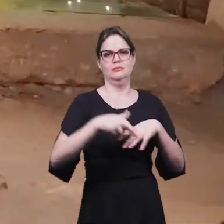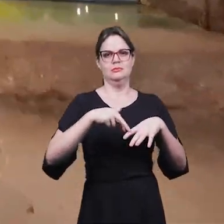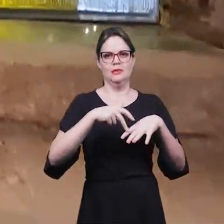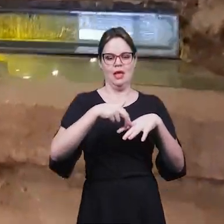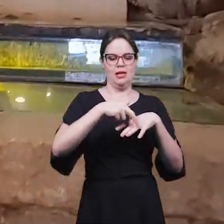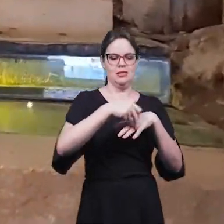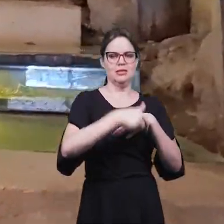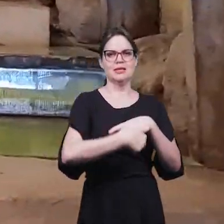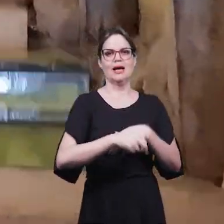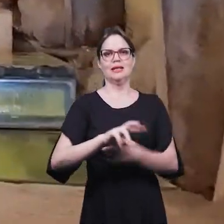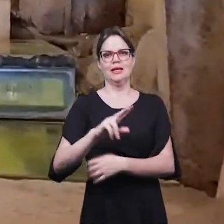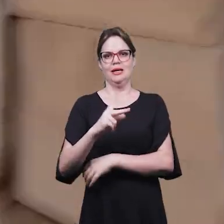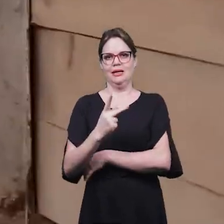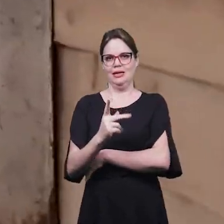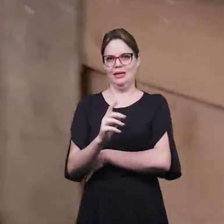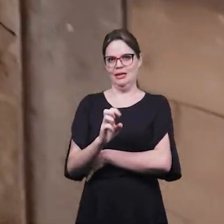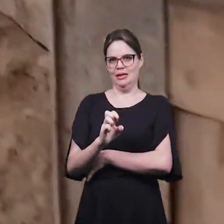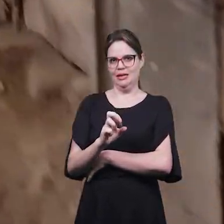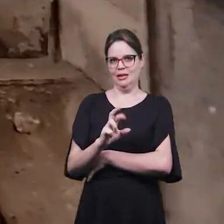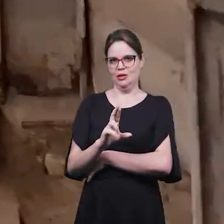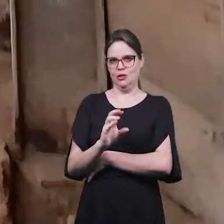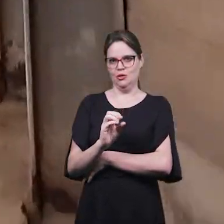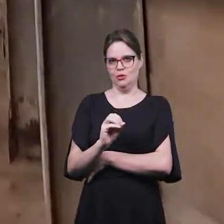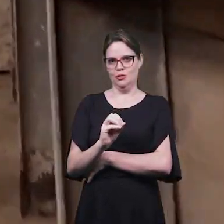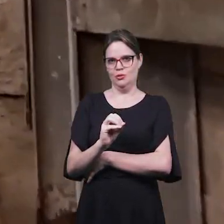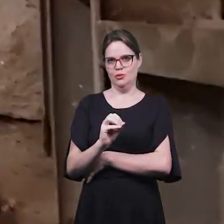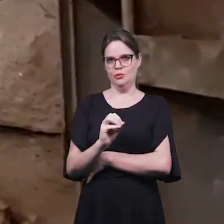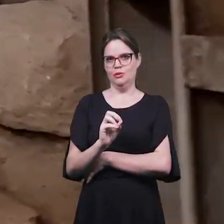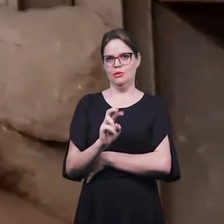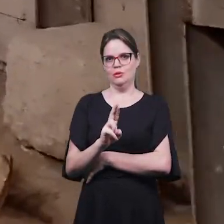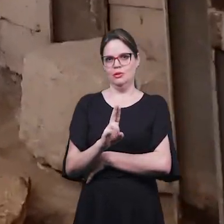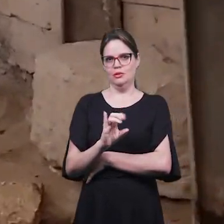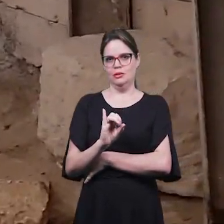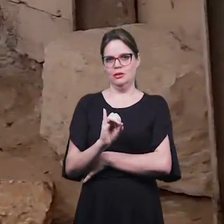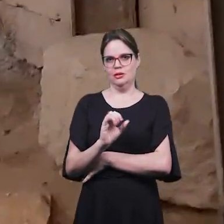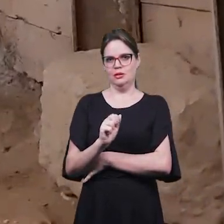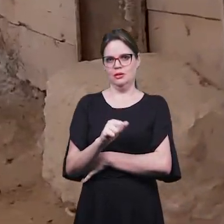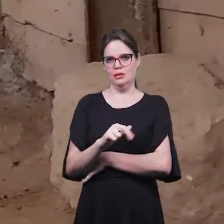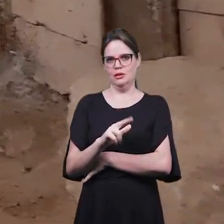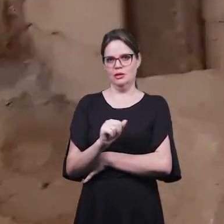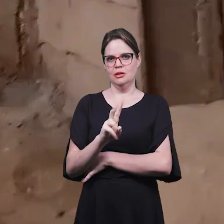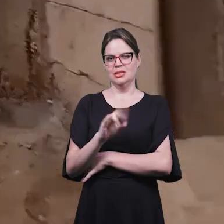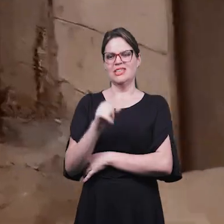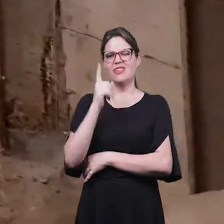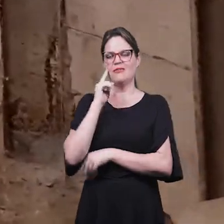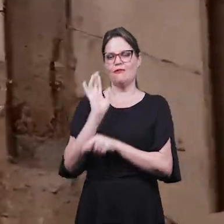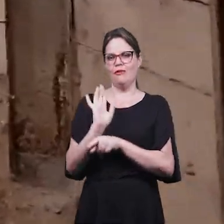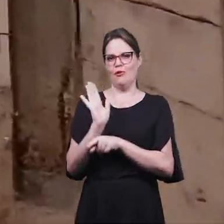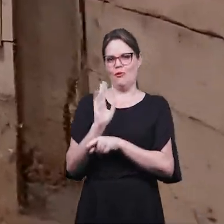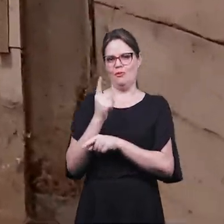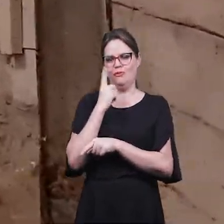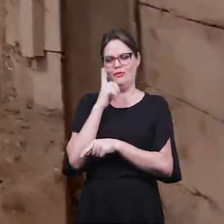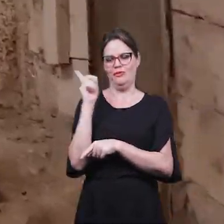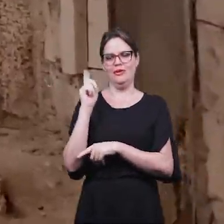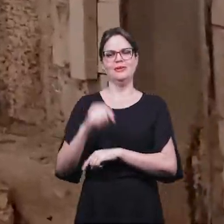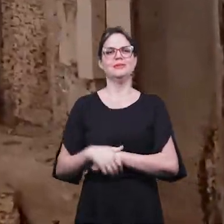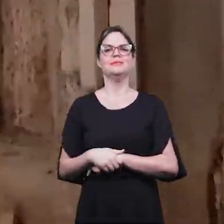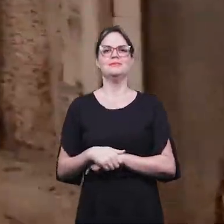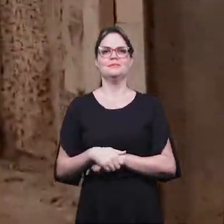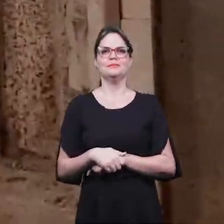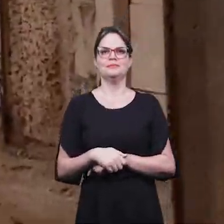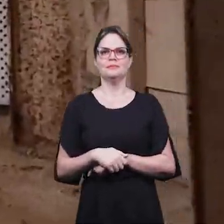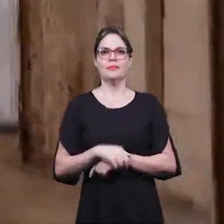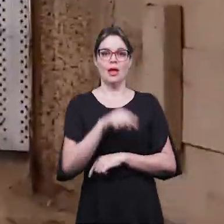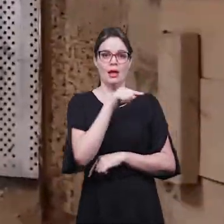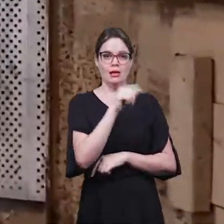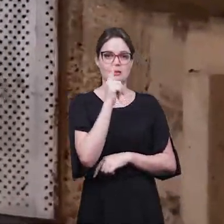nessas imagens aí agora, o filme da escada herodiana. Agora é importante, Ian, aqui, esse tanque foi descoberto em